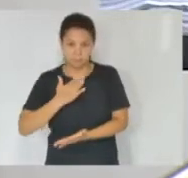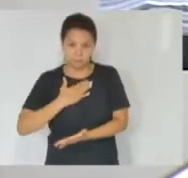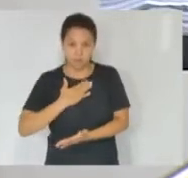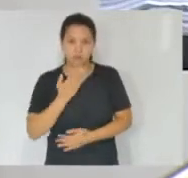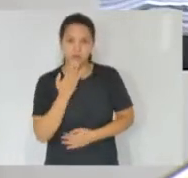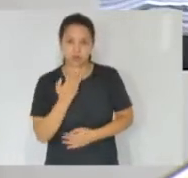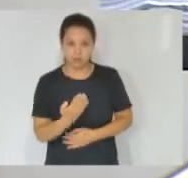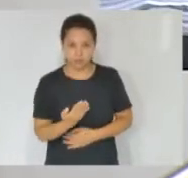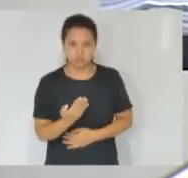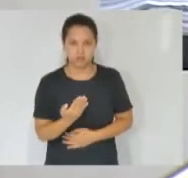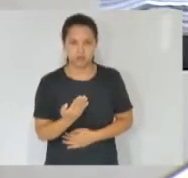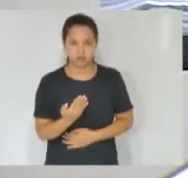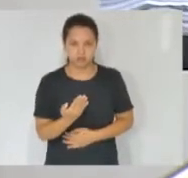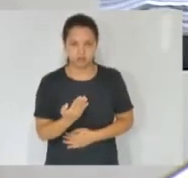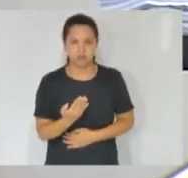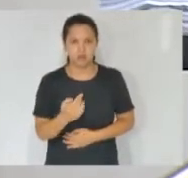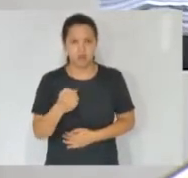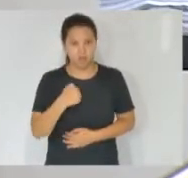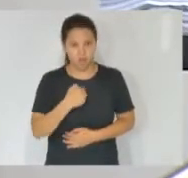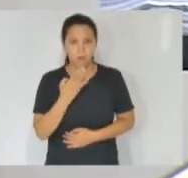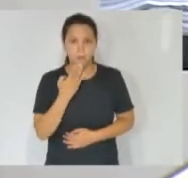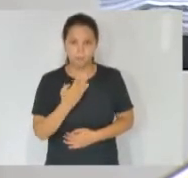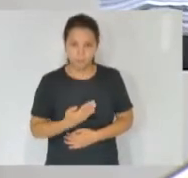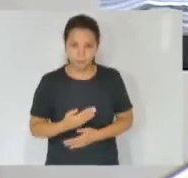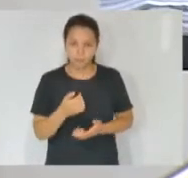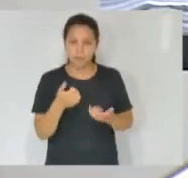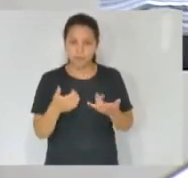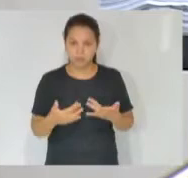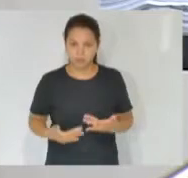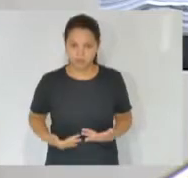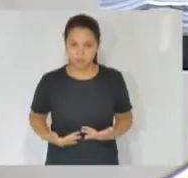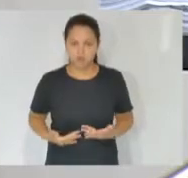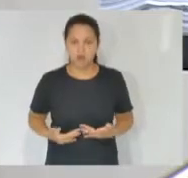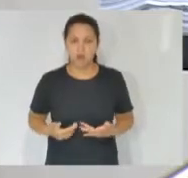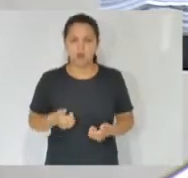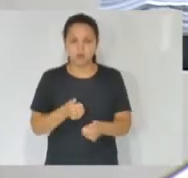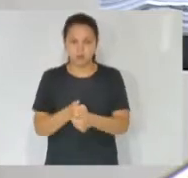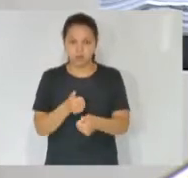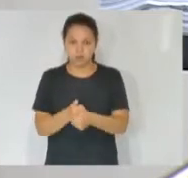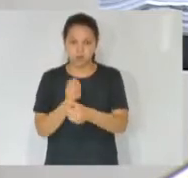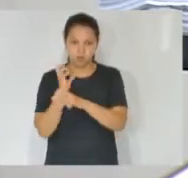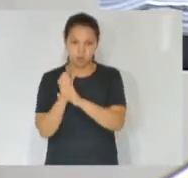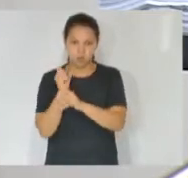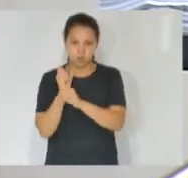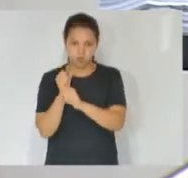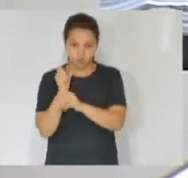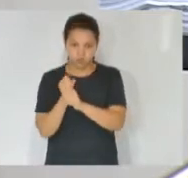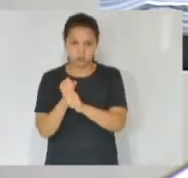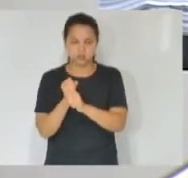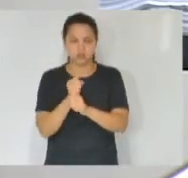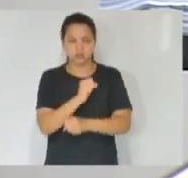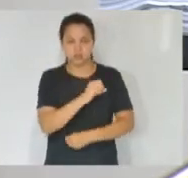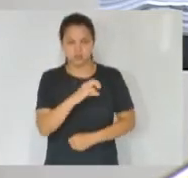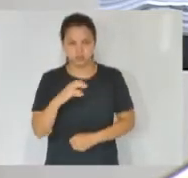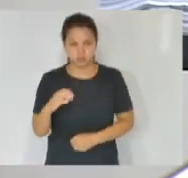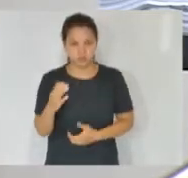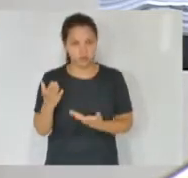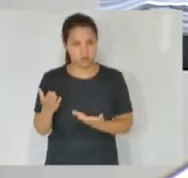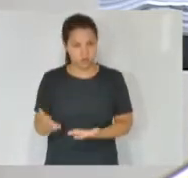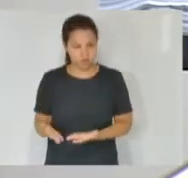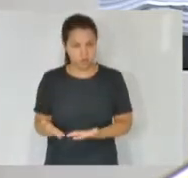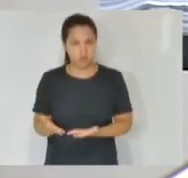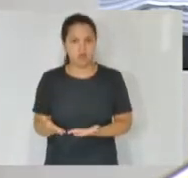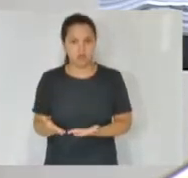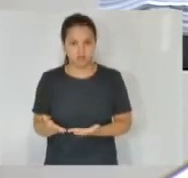requerimento, onde eu peço que o Tribunal de Contas de Santa Catarina ele audite